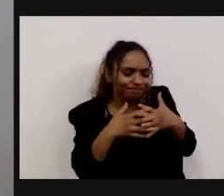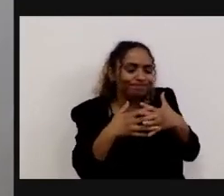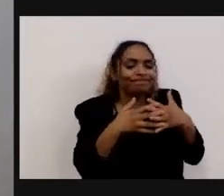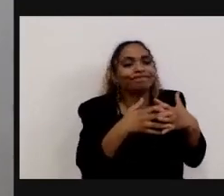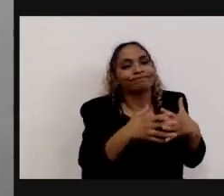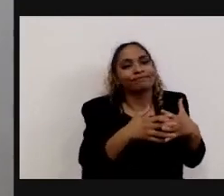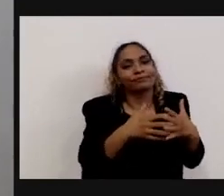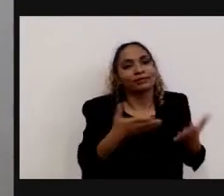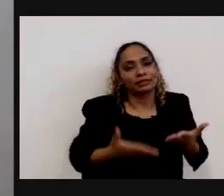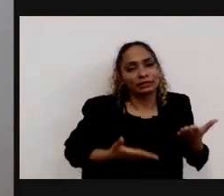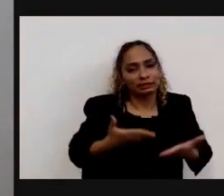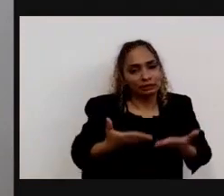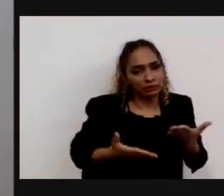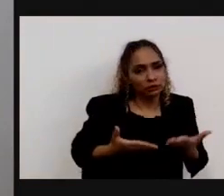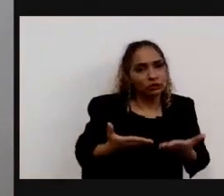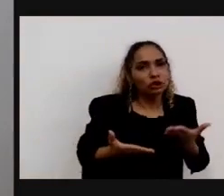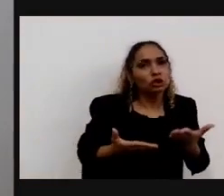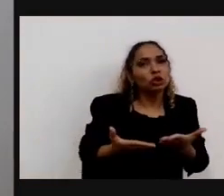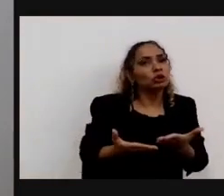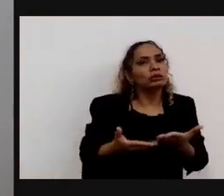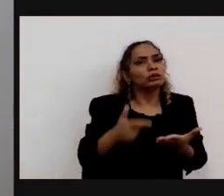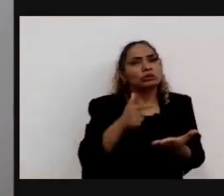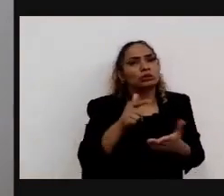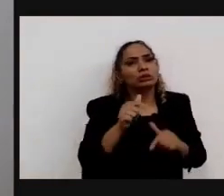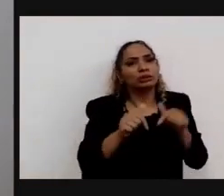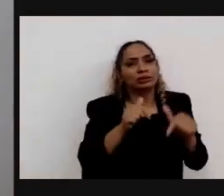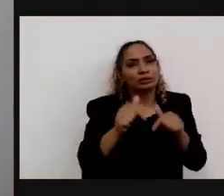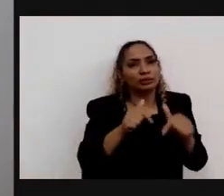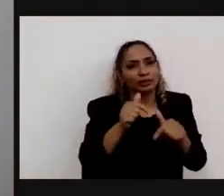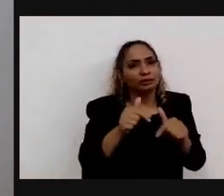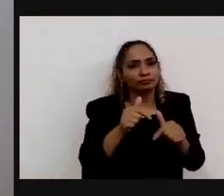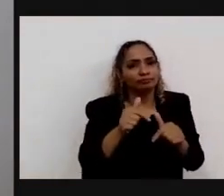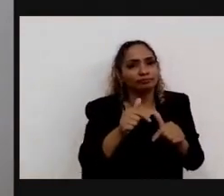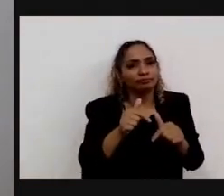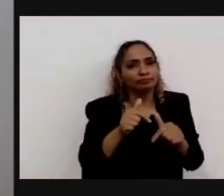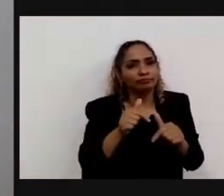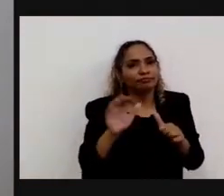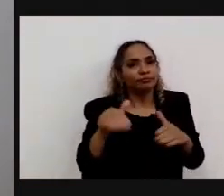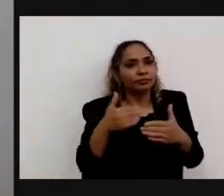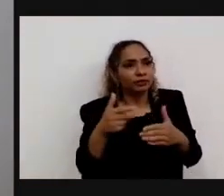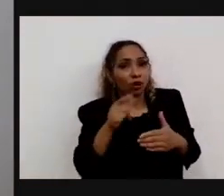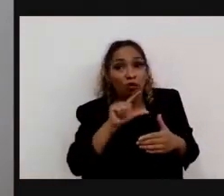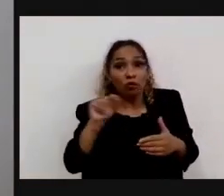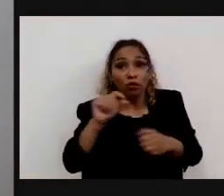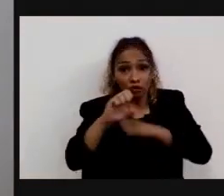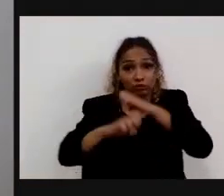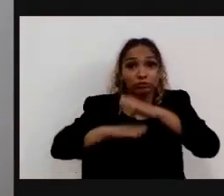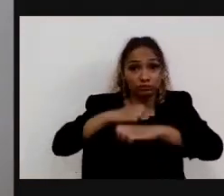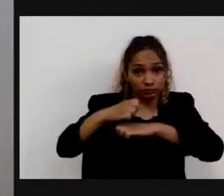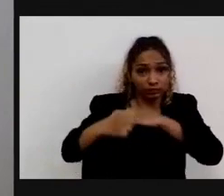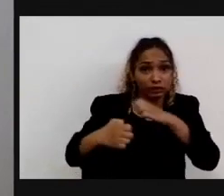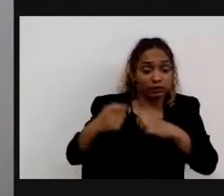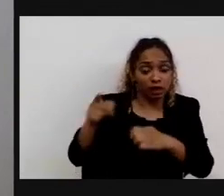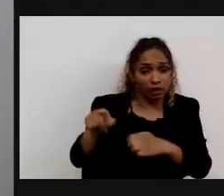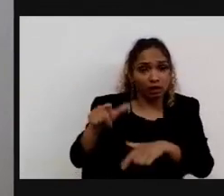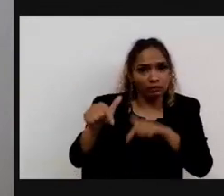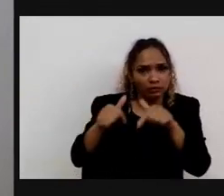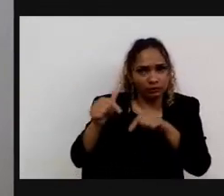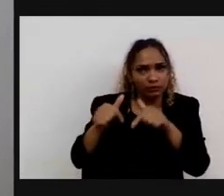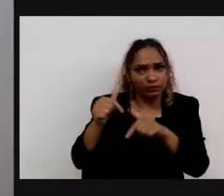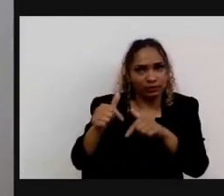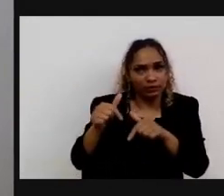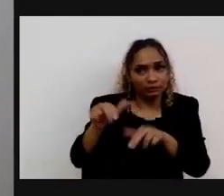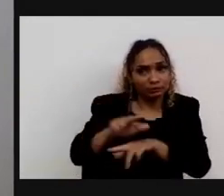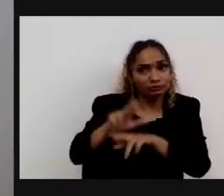servidores de excelente qualidade que não estavam conseguindo trabalhar na Esplanada então foram para escola trabalhar lá e fizeram